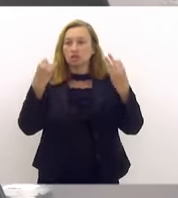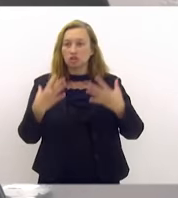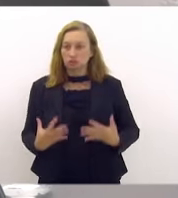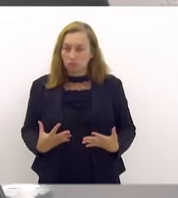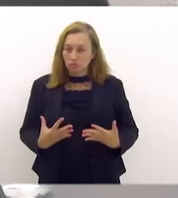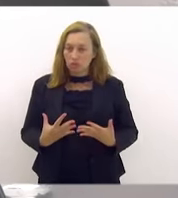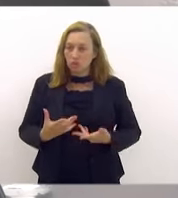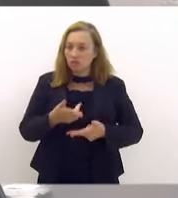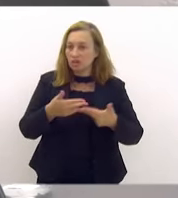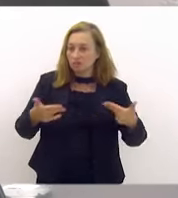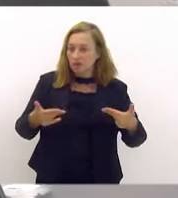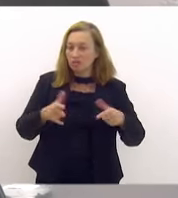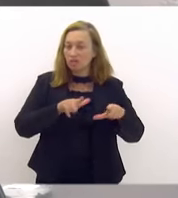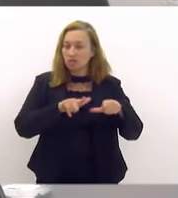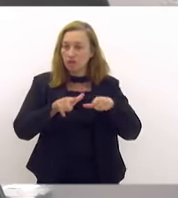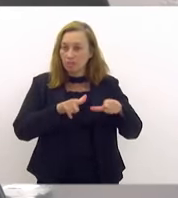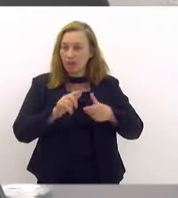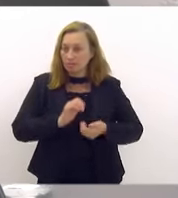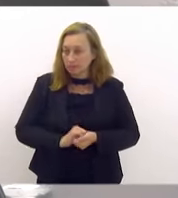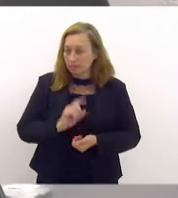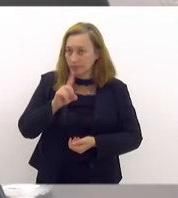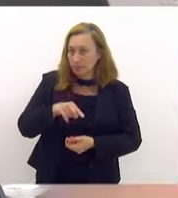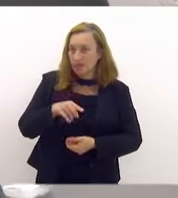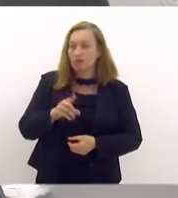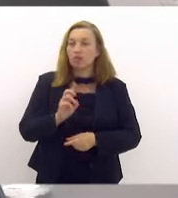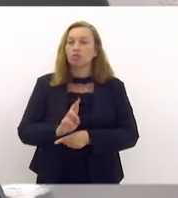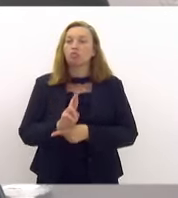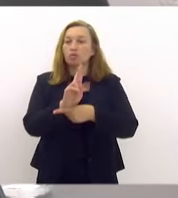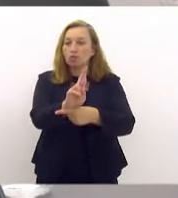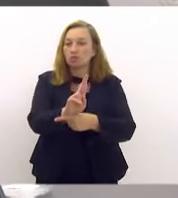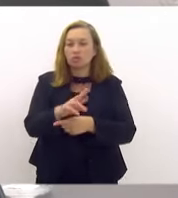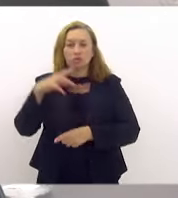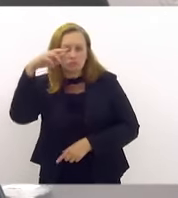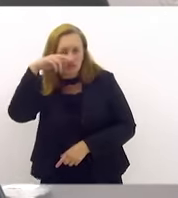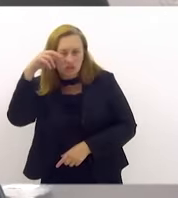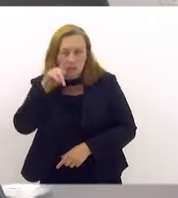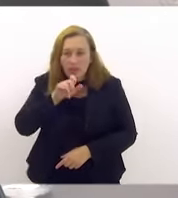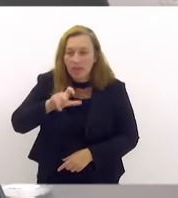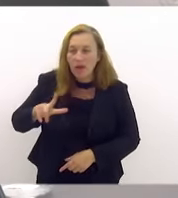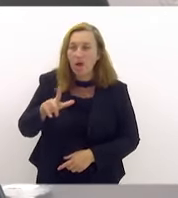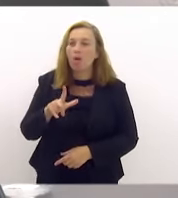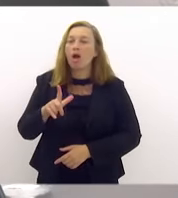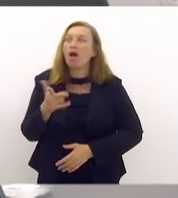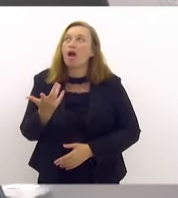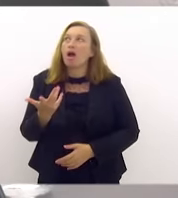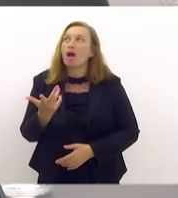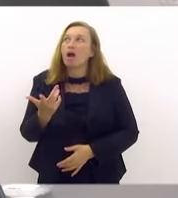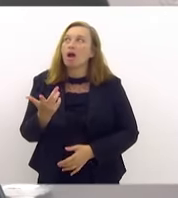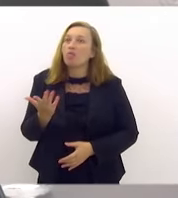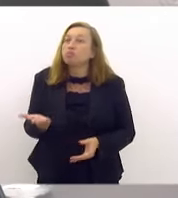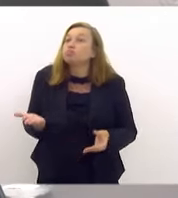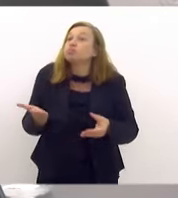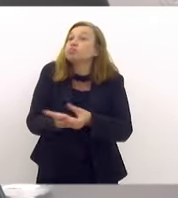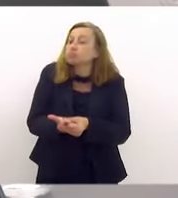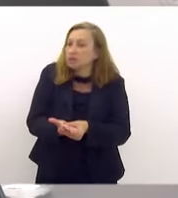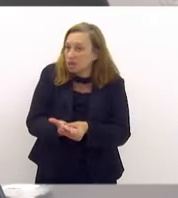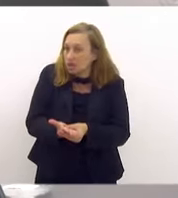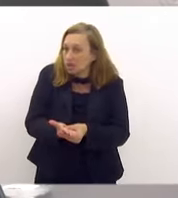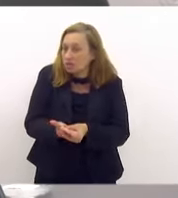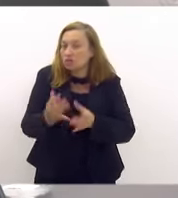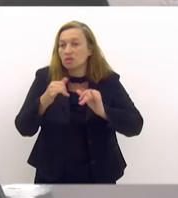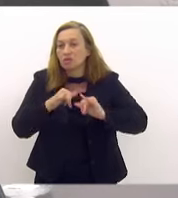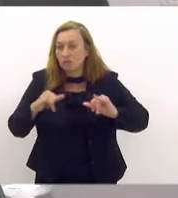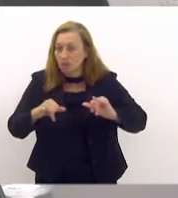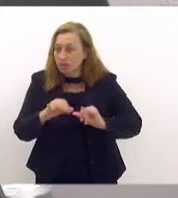atribuições né a atribuição do promotor de investigação penal ela se dá com os inquéritos ou notícias de